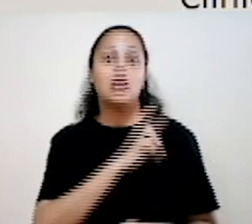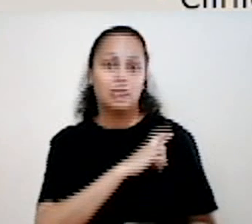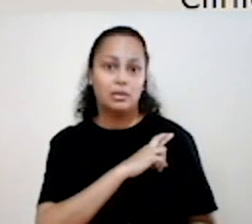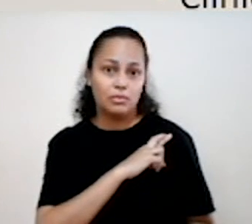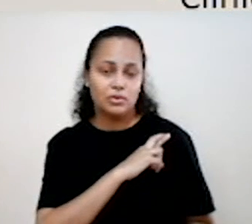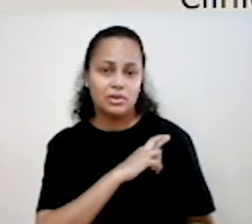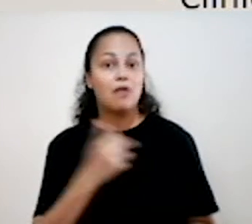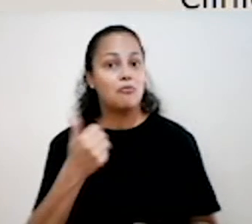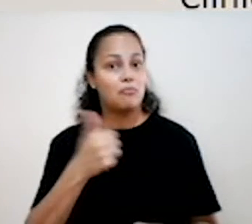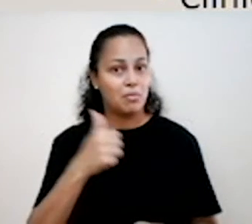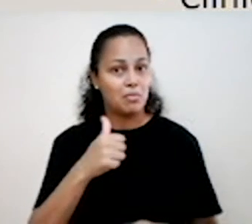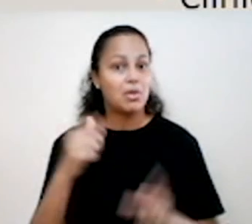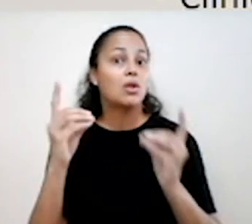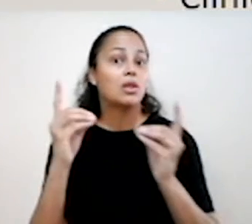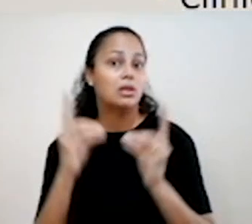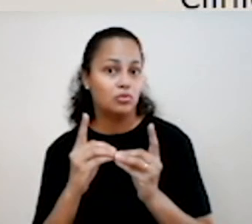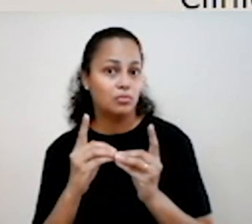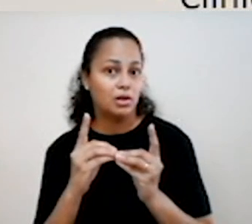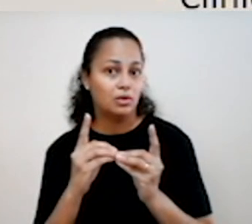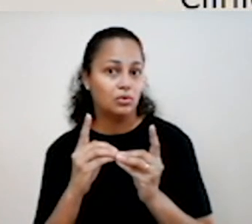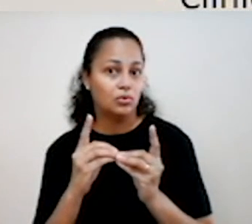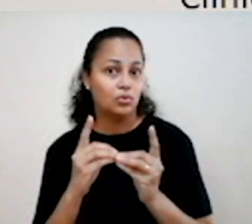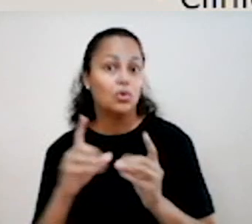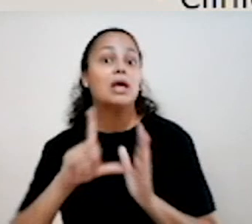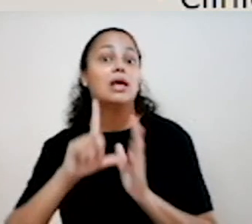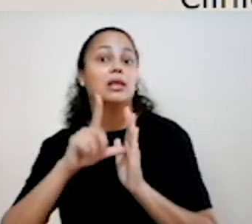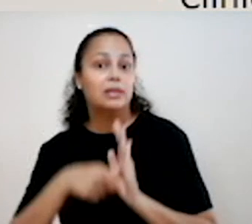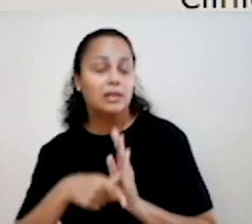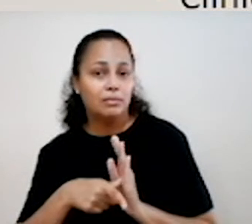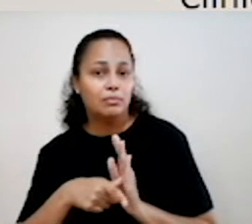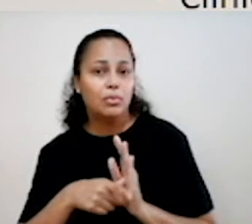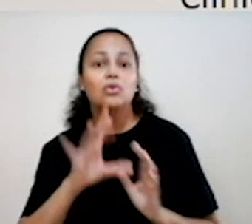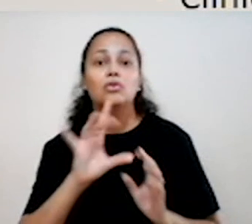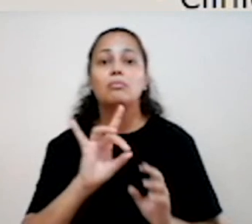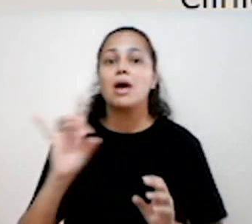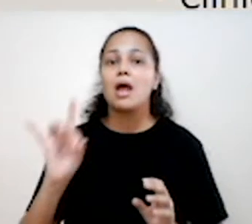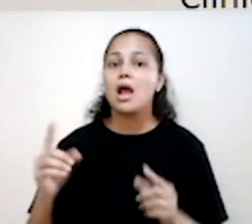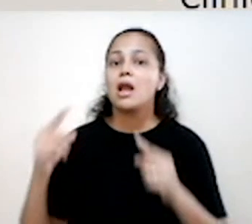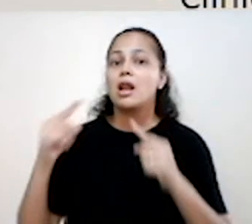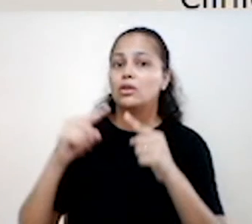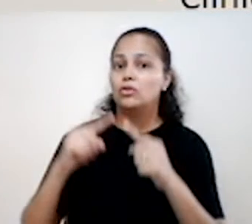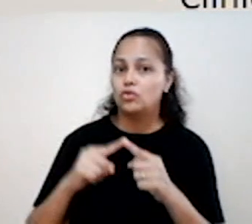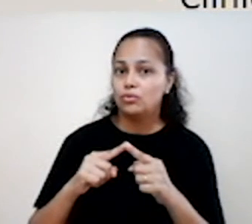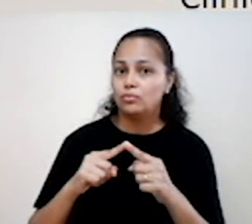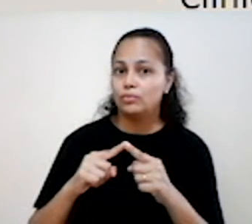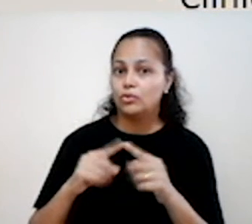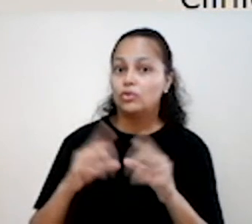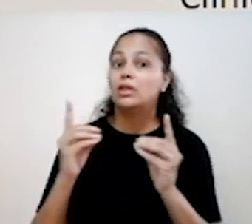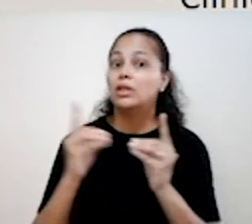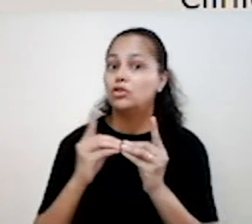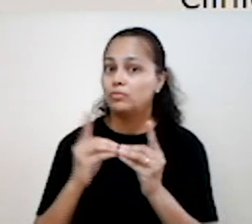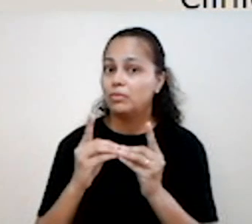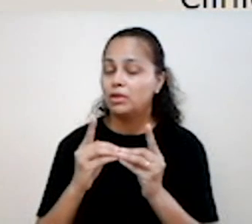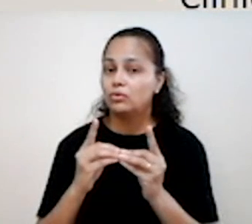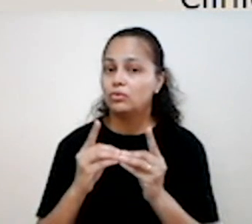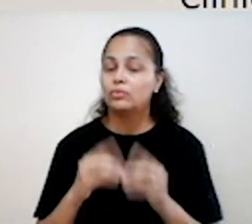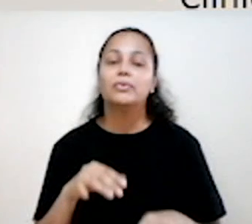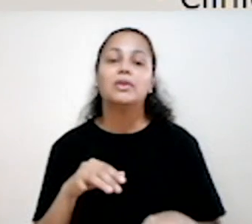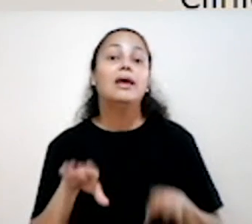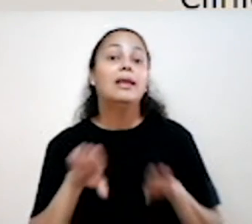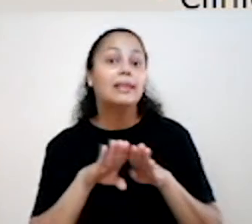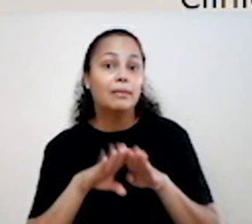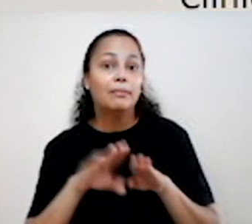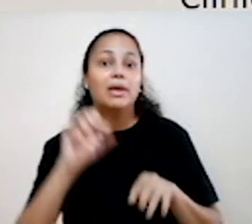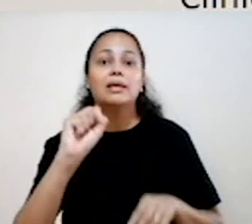pelo primeiro atendimento e o caso será encaminhado aos centros especializados para cada tipo de atendimento. O SAMU, ele